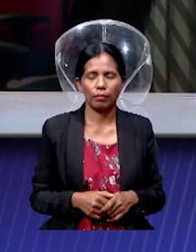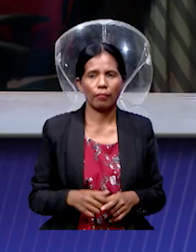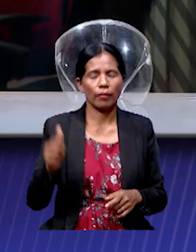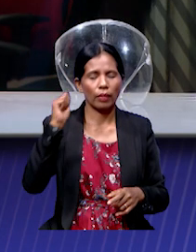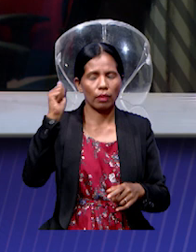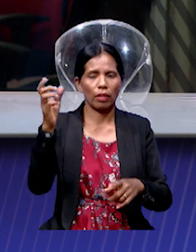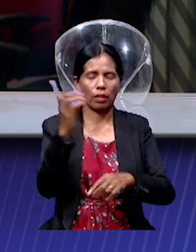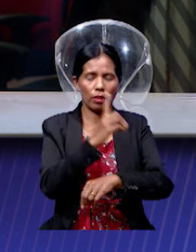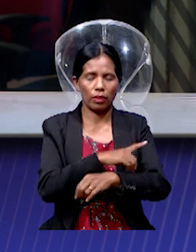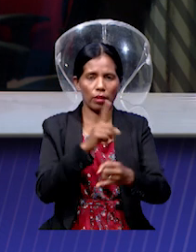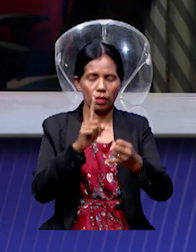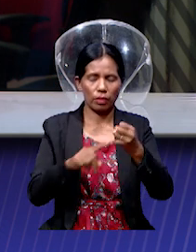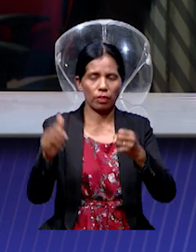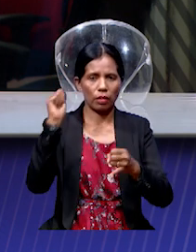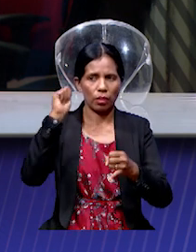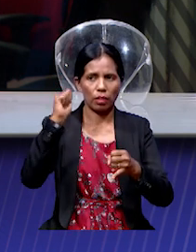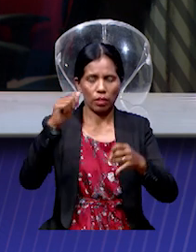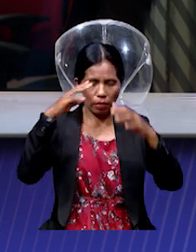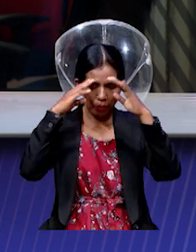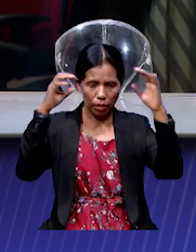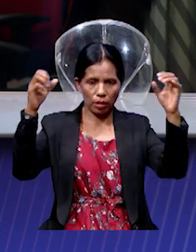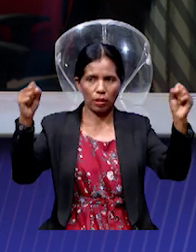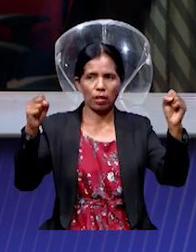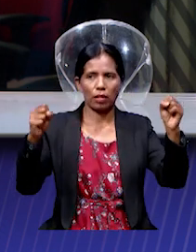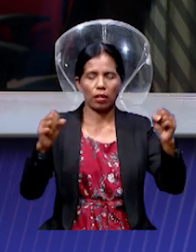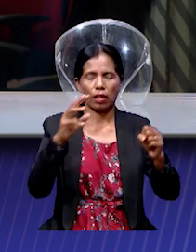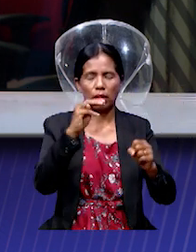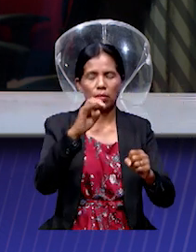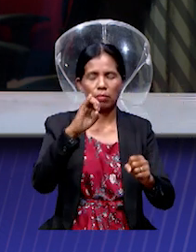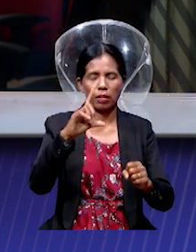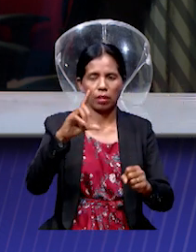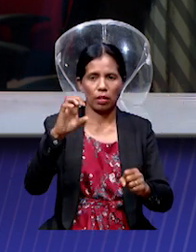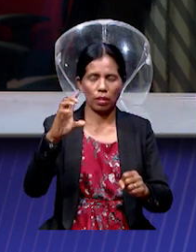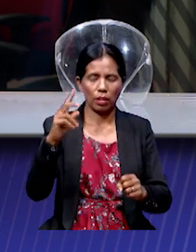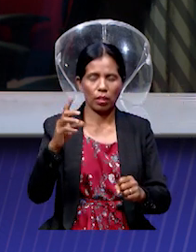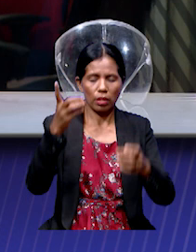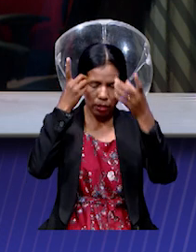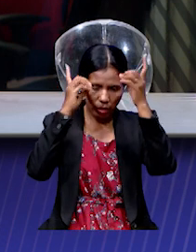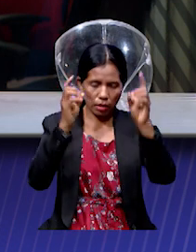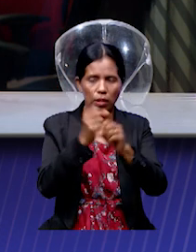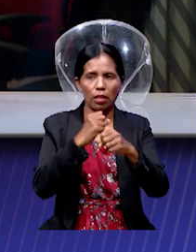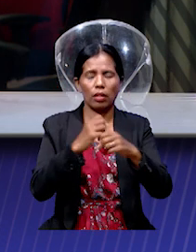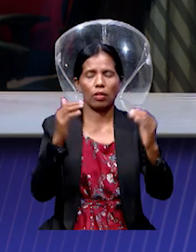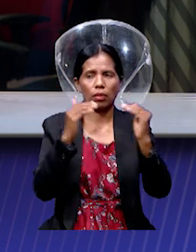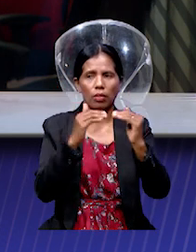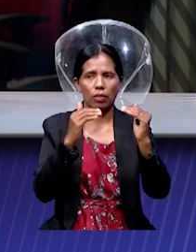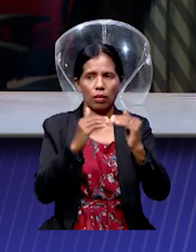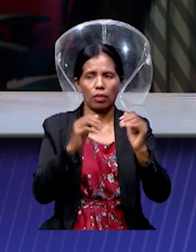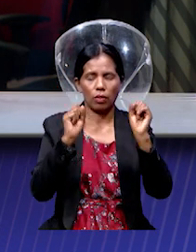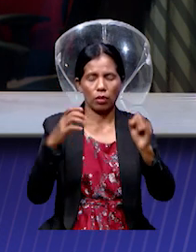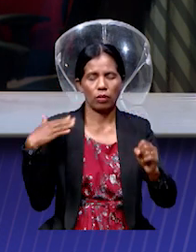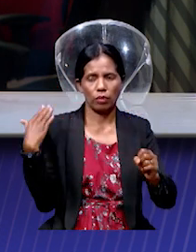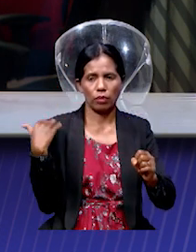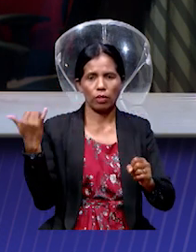Kampanye Lorong Ikush bak kandidat Presiden Republika Milena Pires disidi halo dialogu aberta ho Juventude